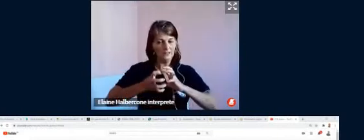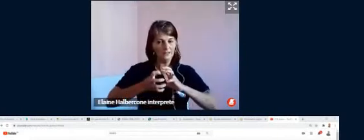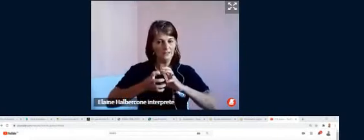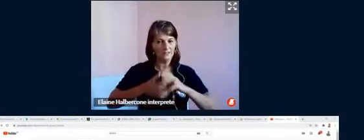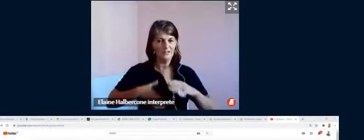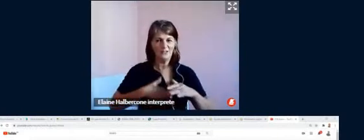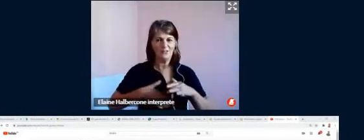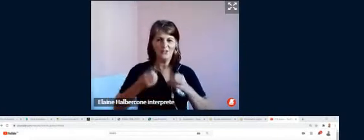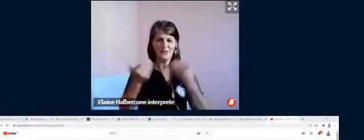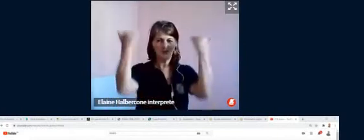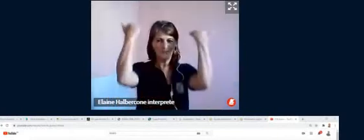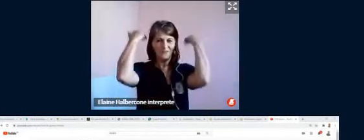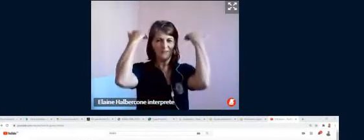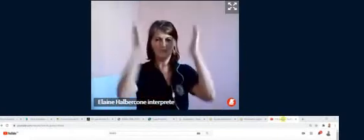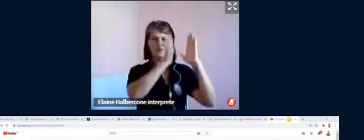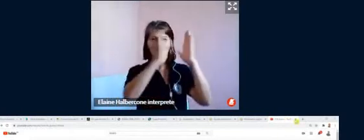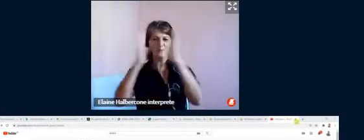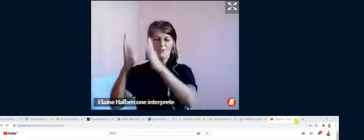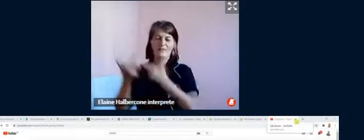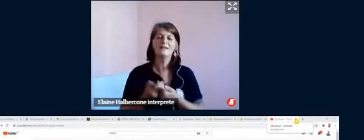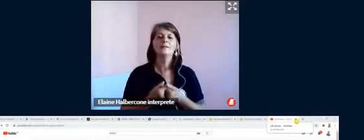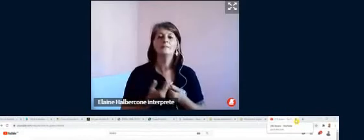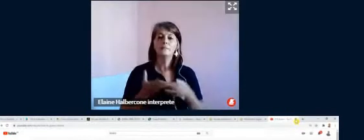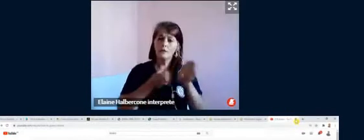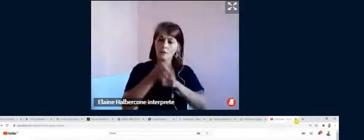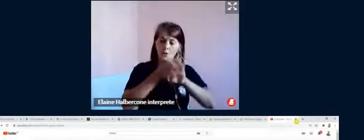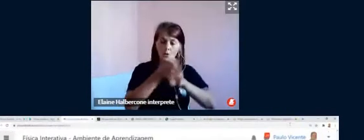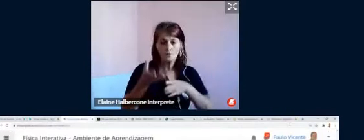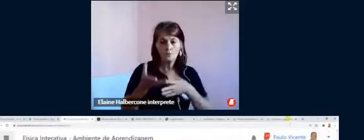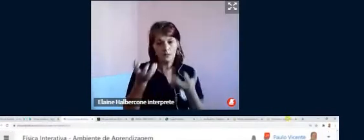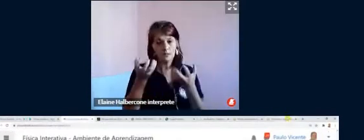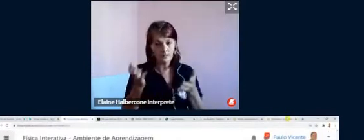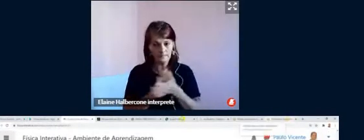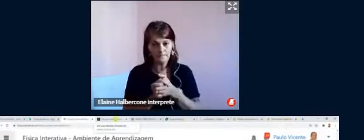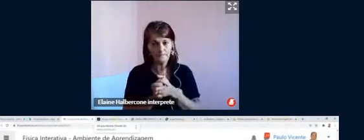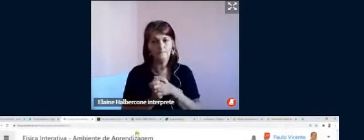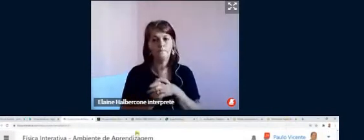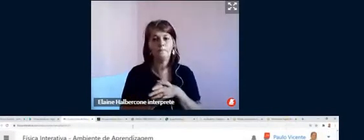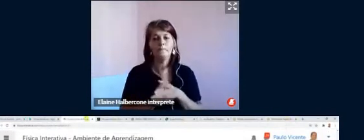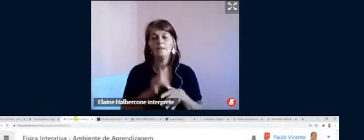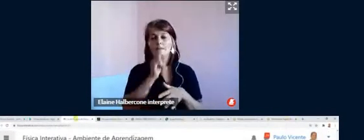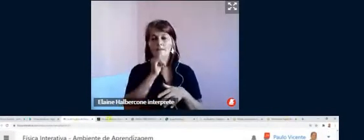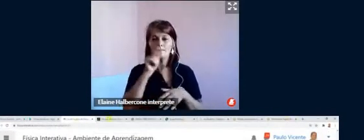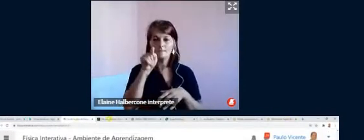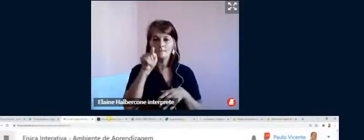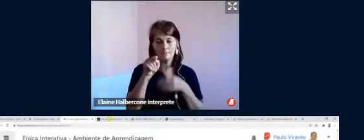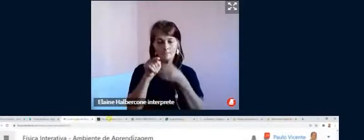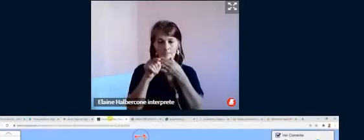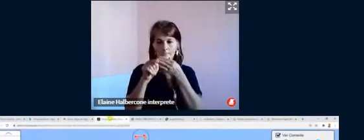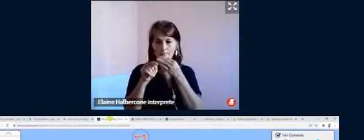efeitos especiais. Então, é uma recomendação, tá? Para quem quiser. Ainda aqui